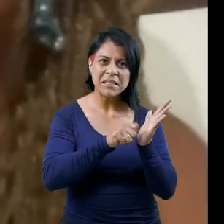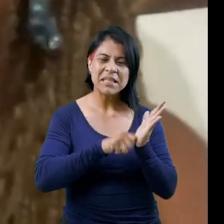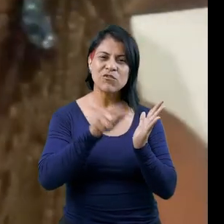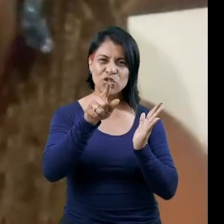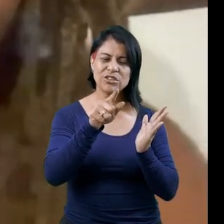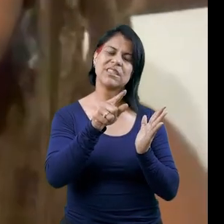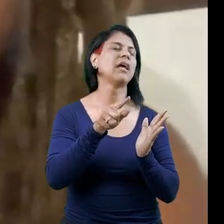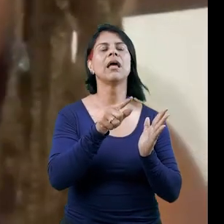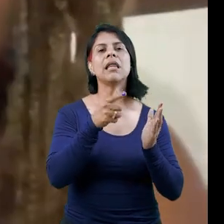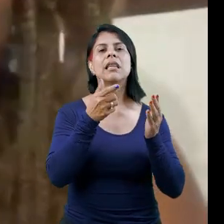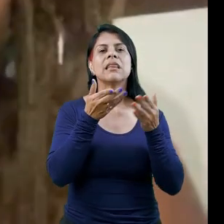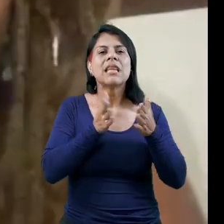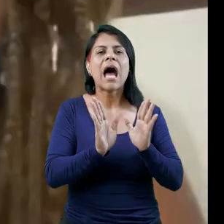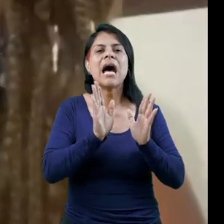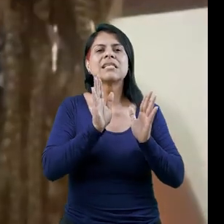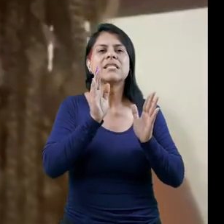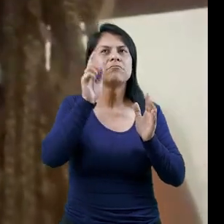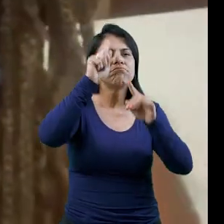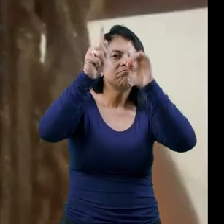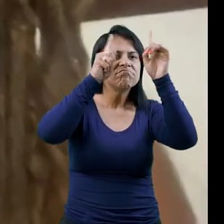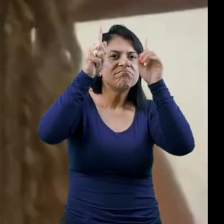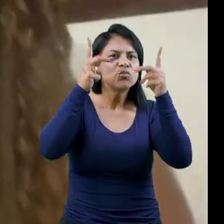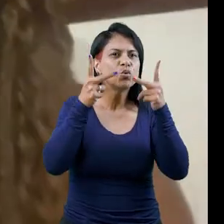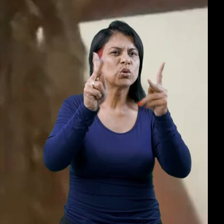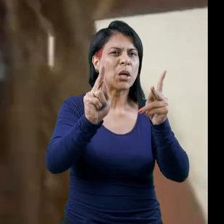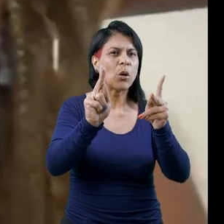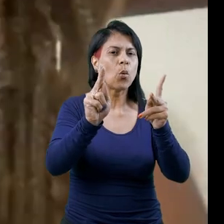que nasce, que vem através de você,